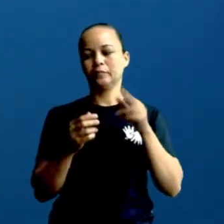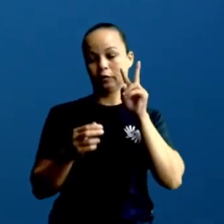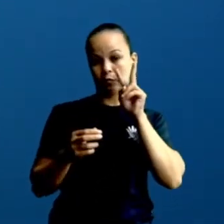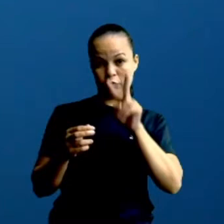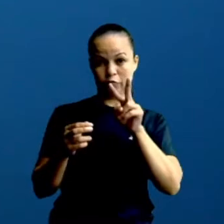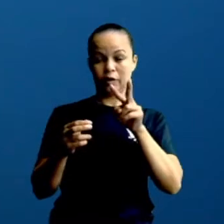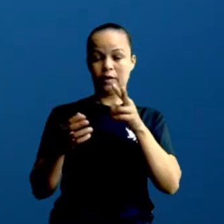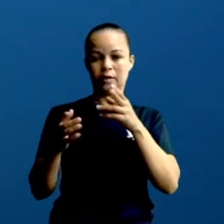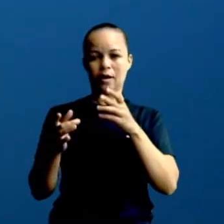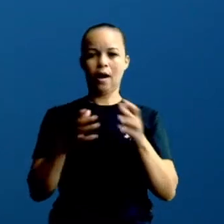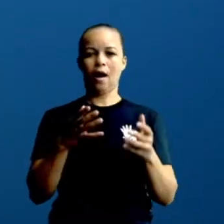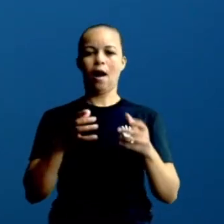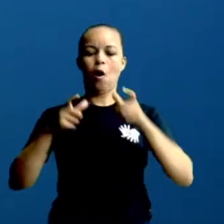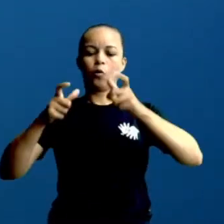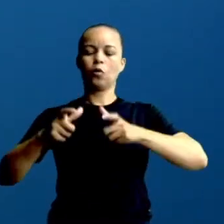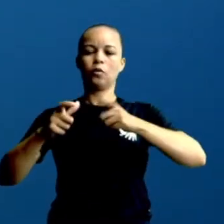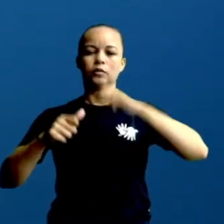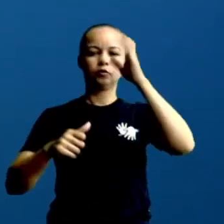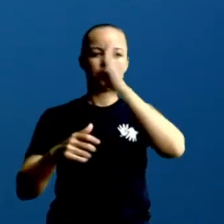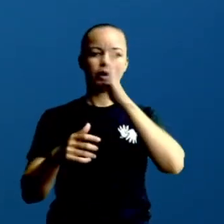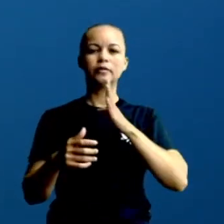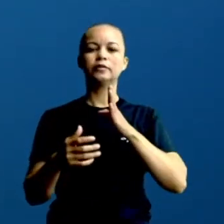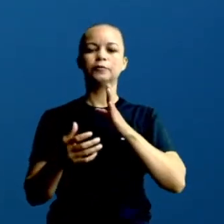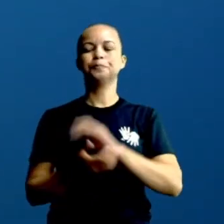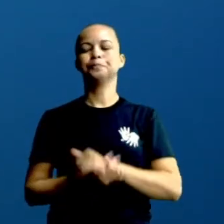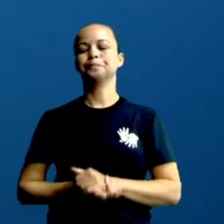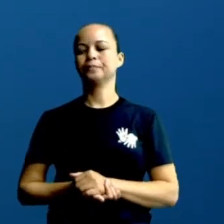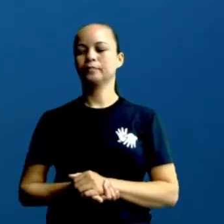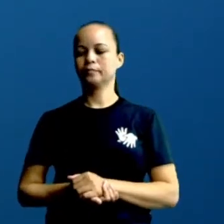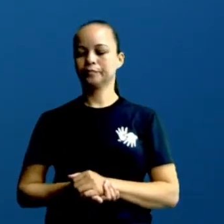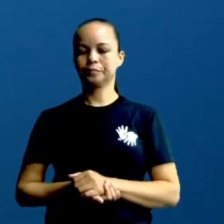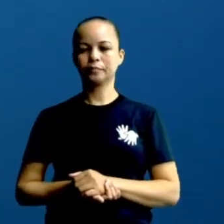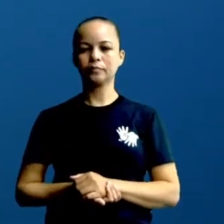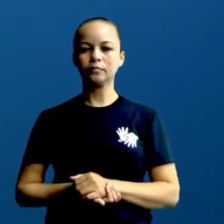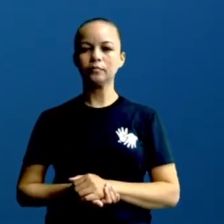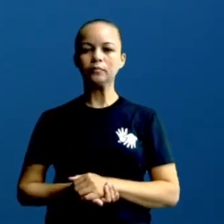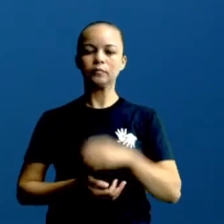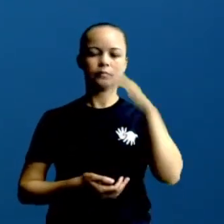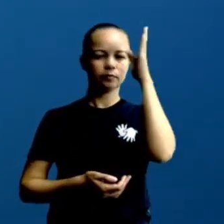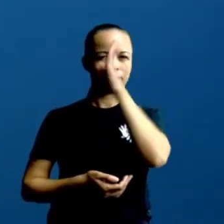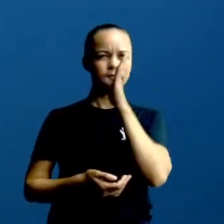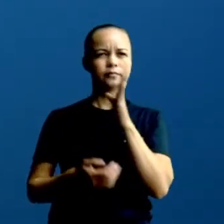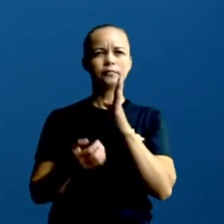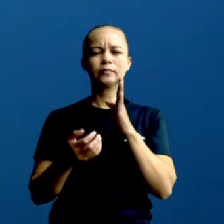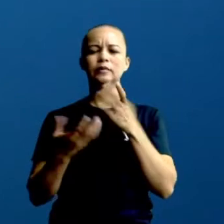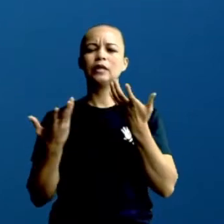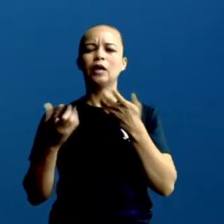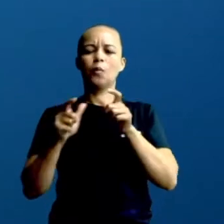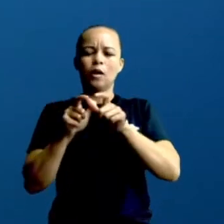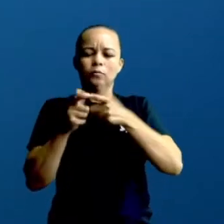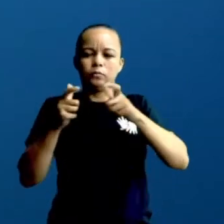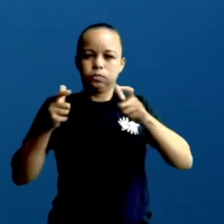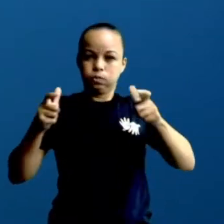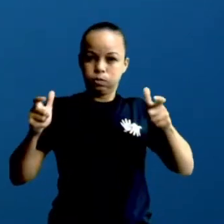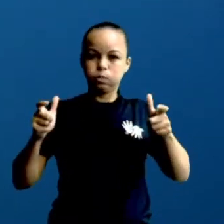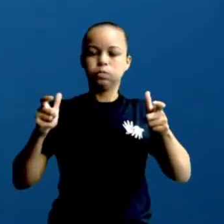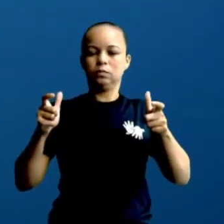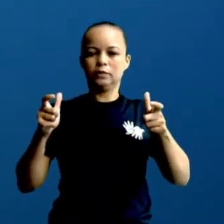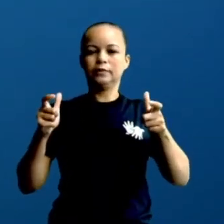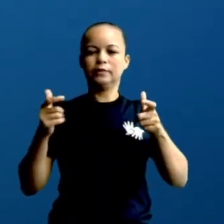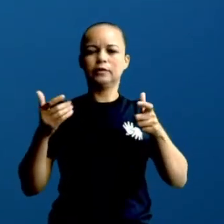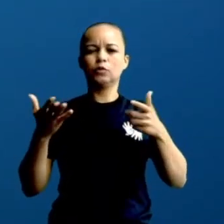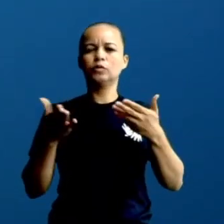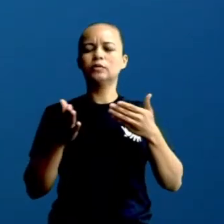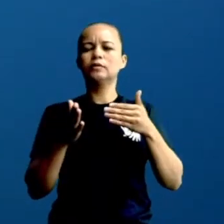posição do Brasil no hemisfério. Observe aí nas imagens, ó. O Brasil, né, ele é um país extenso que